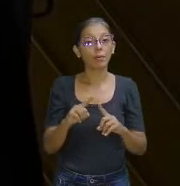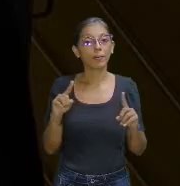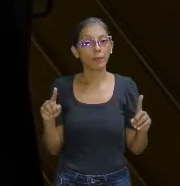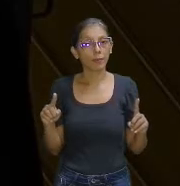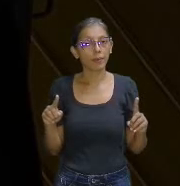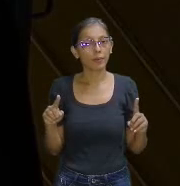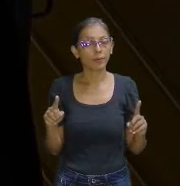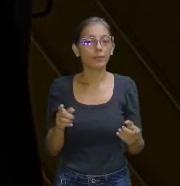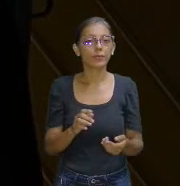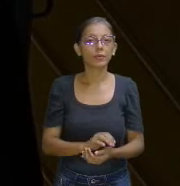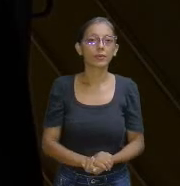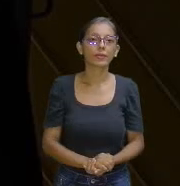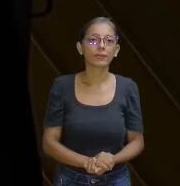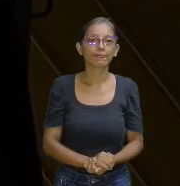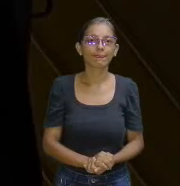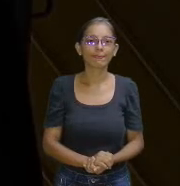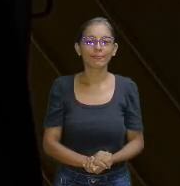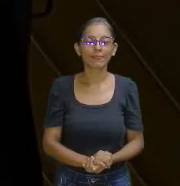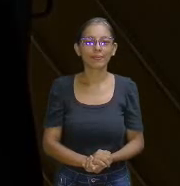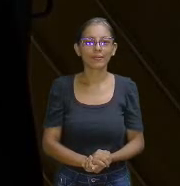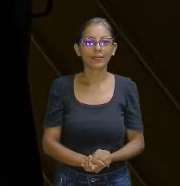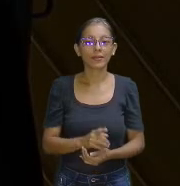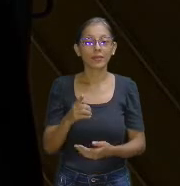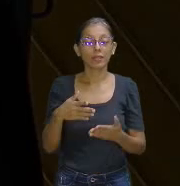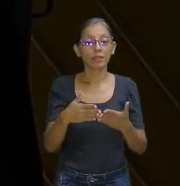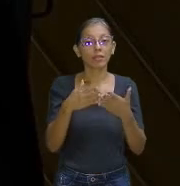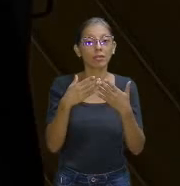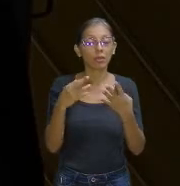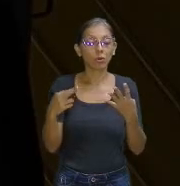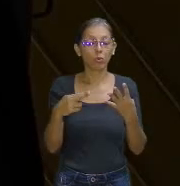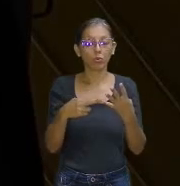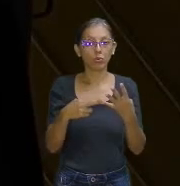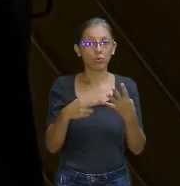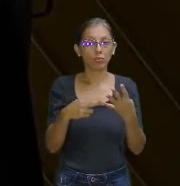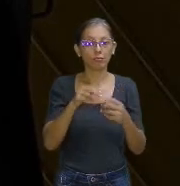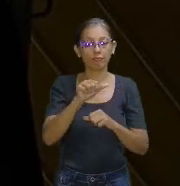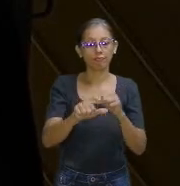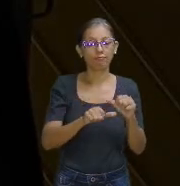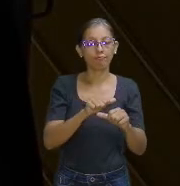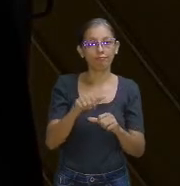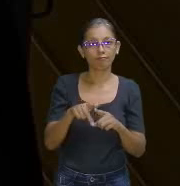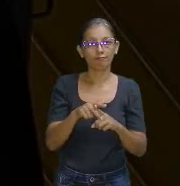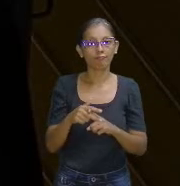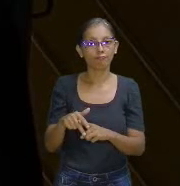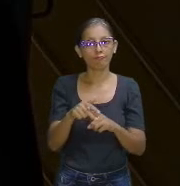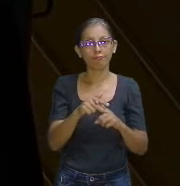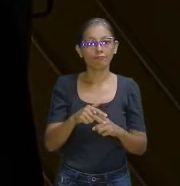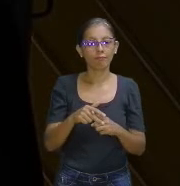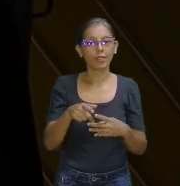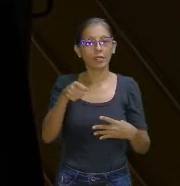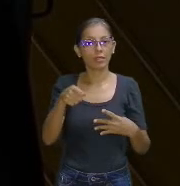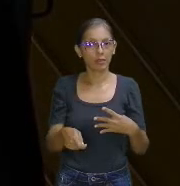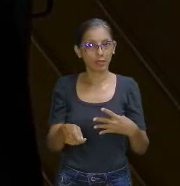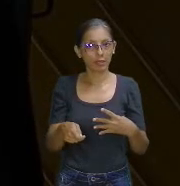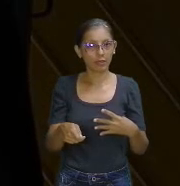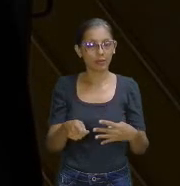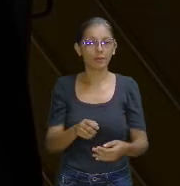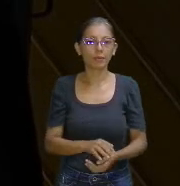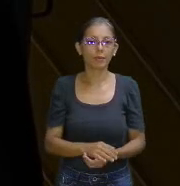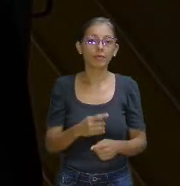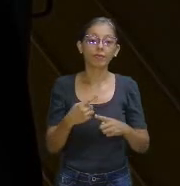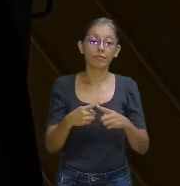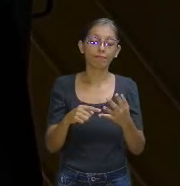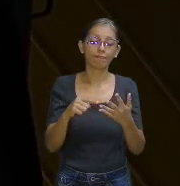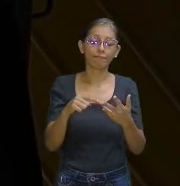Inconformados, os autores interpuseram recurso eleitoral requerendo a reforma da sentença. Alegam vários elementos